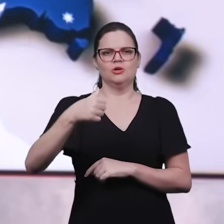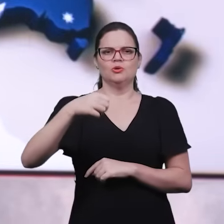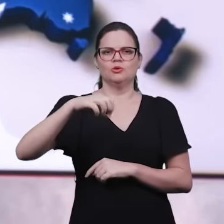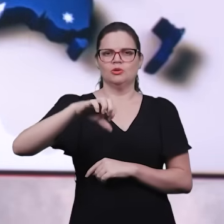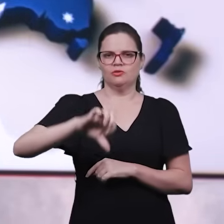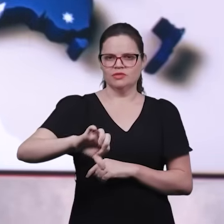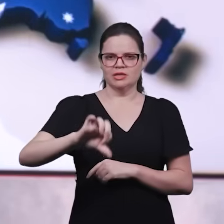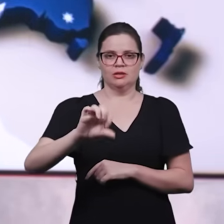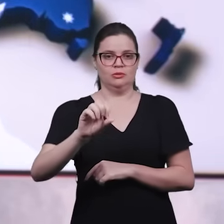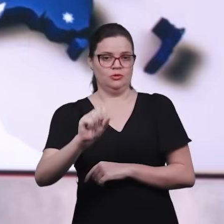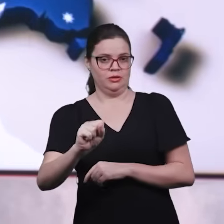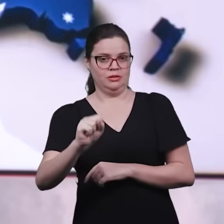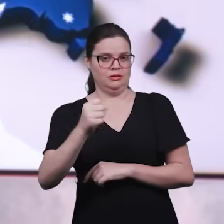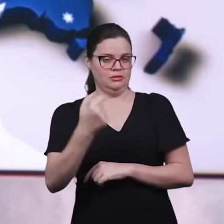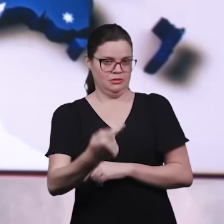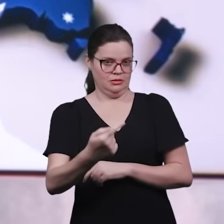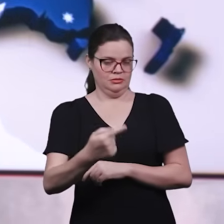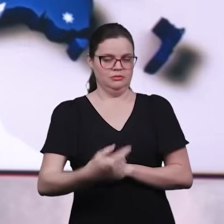1987,